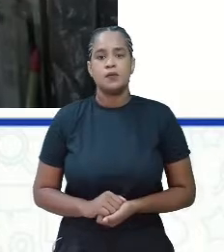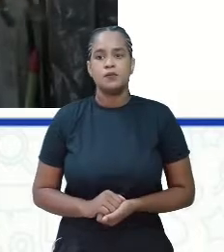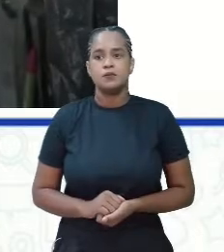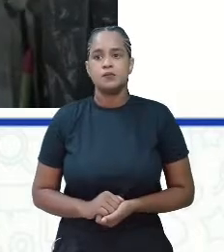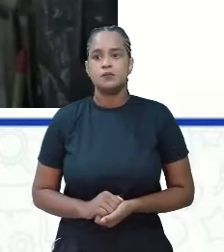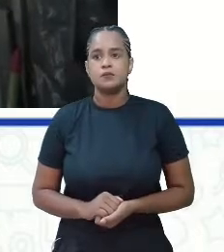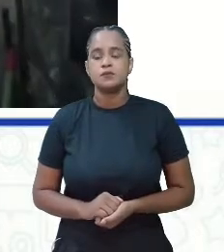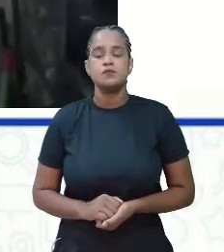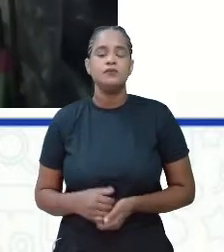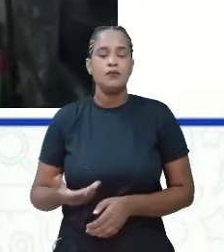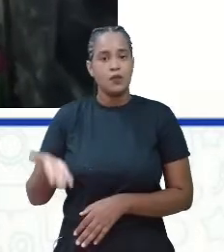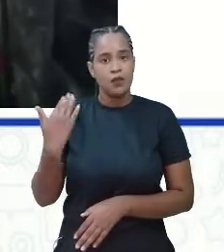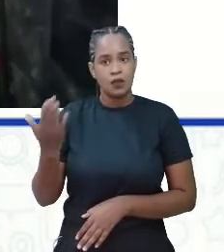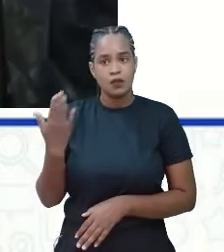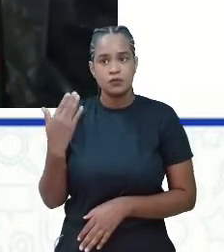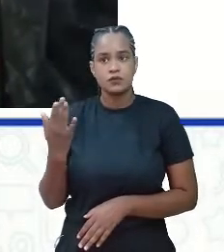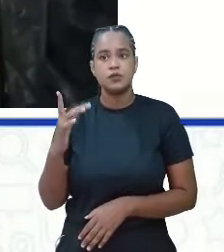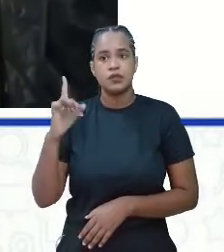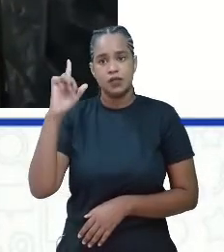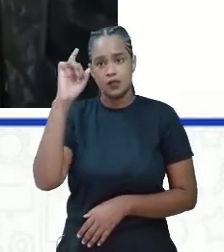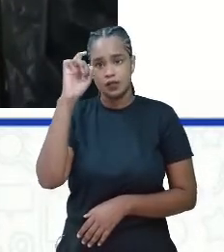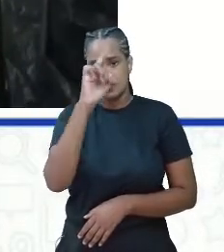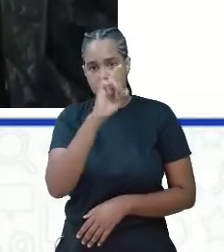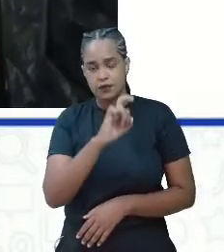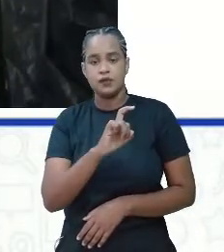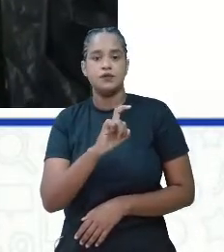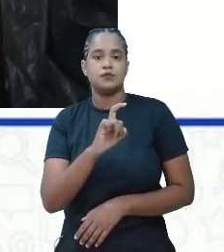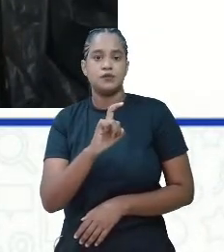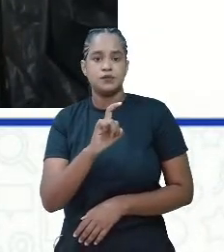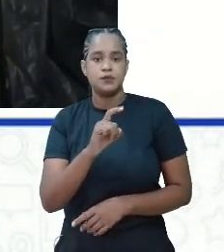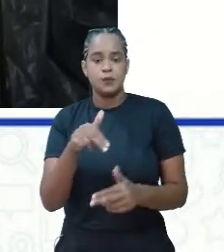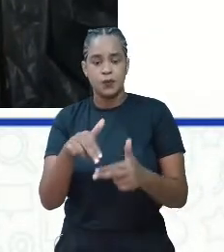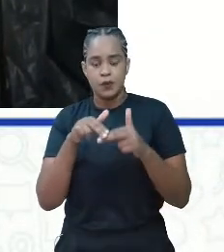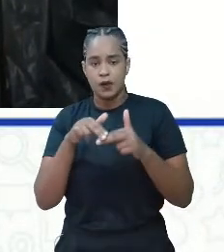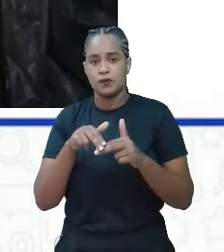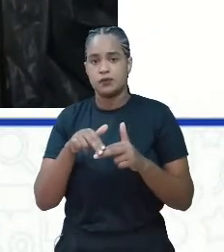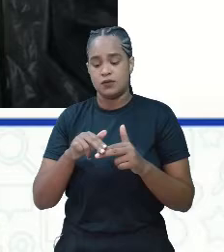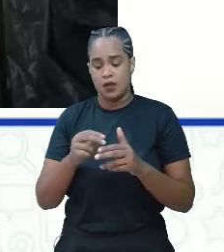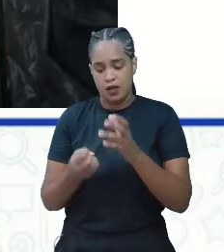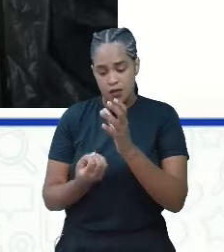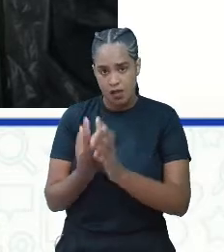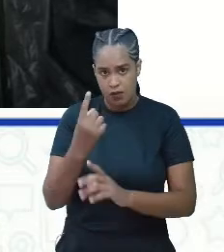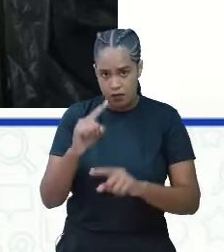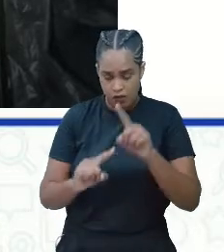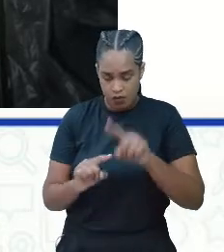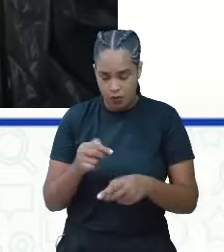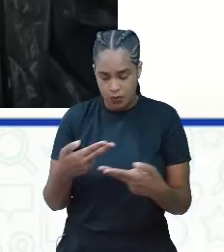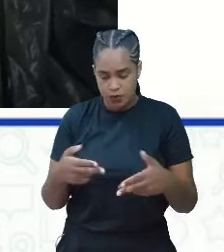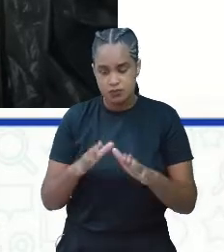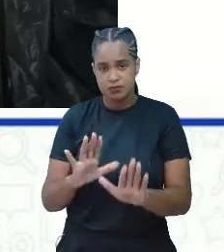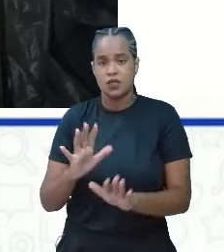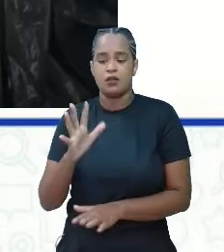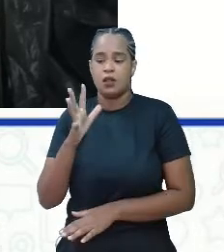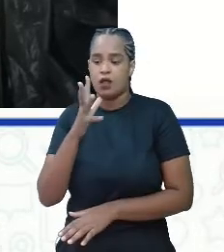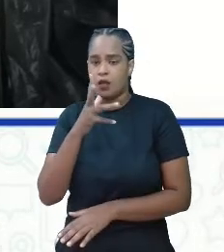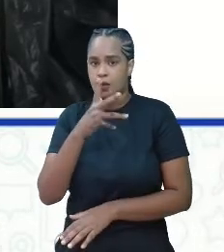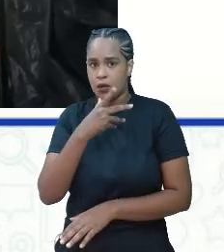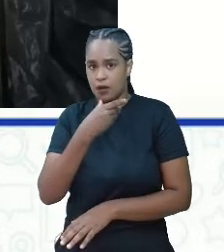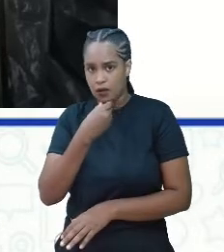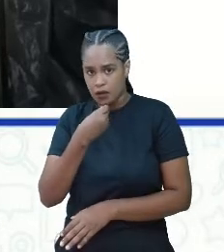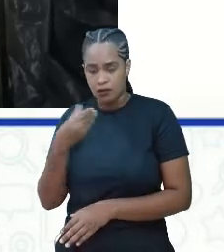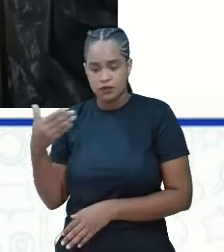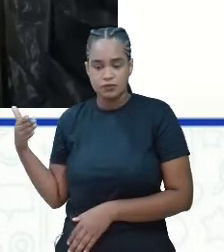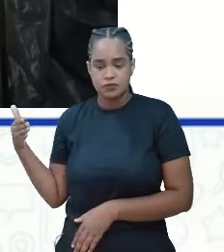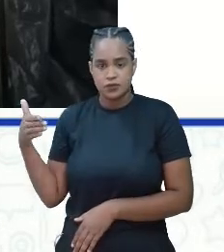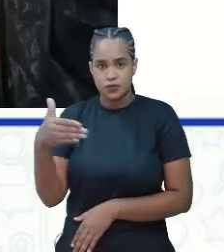ficaria difícil passar 8 meses de viagem, certo? Para você saber o tamanho do braço do músico aqui,